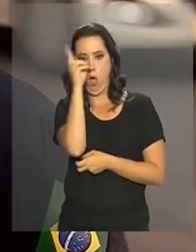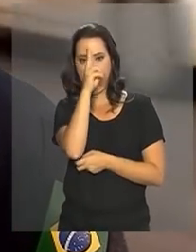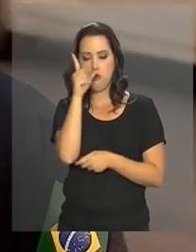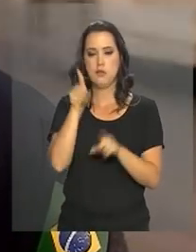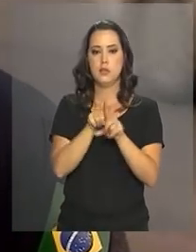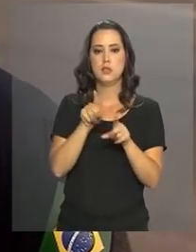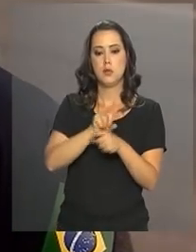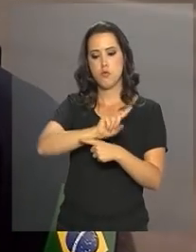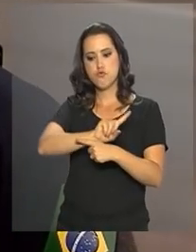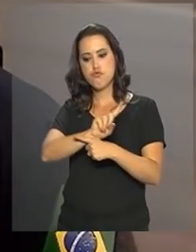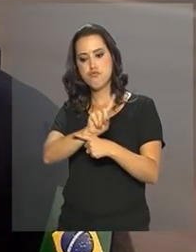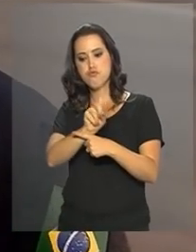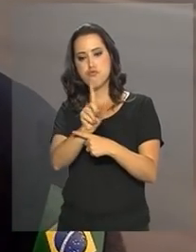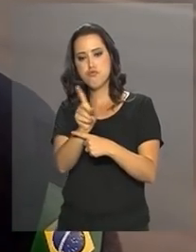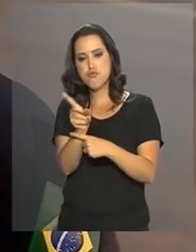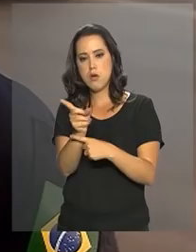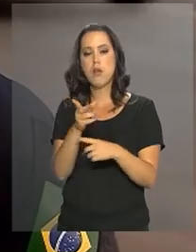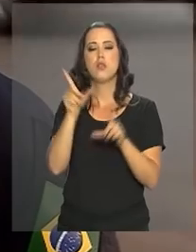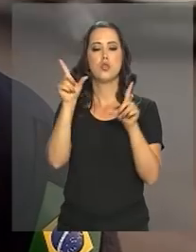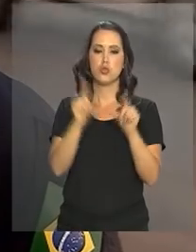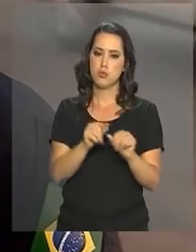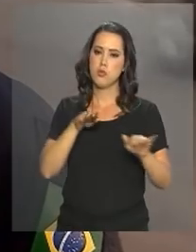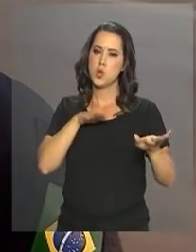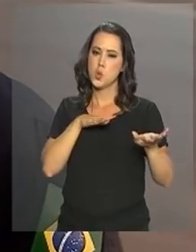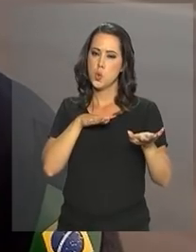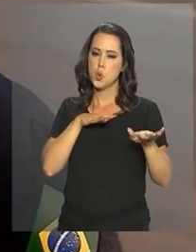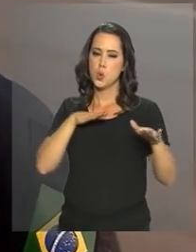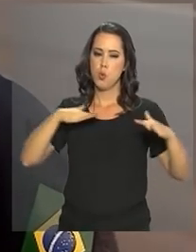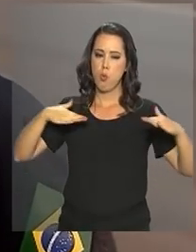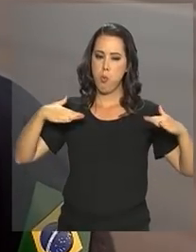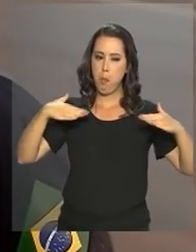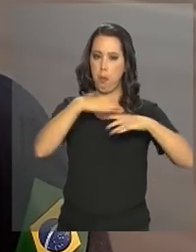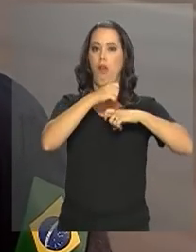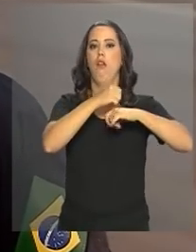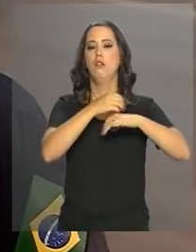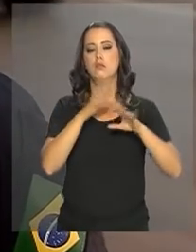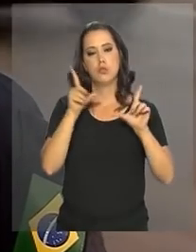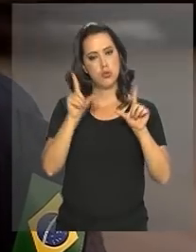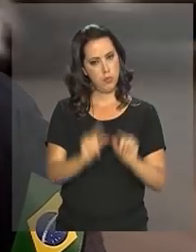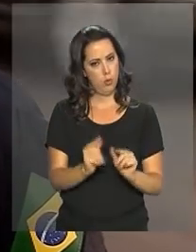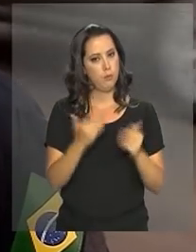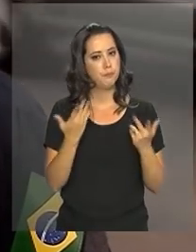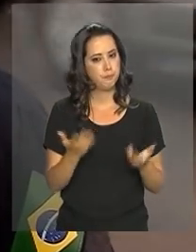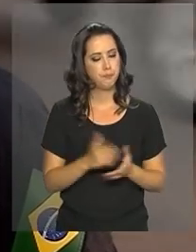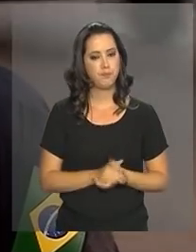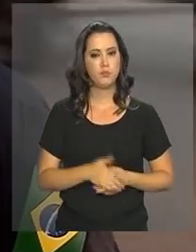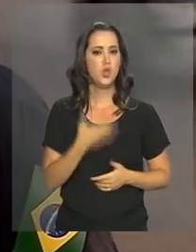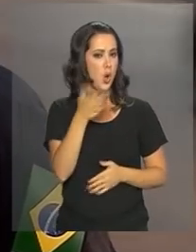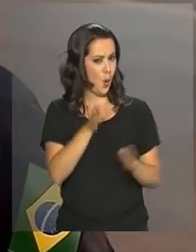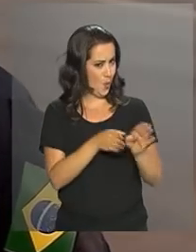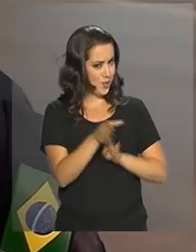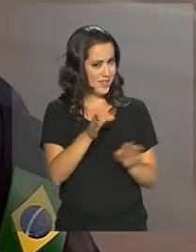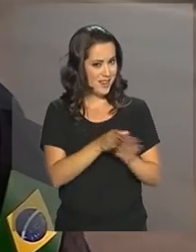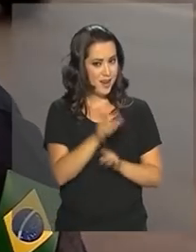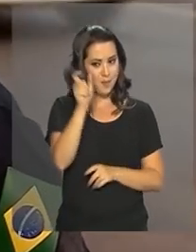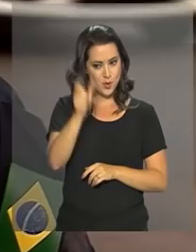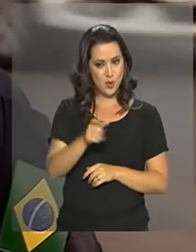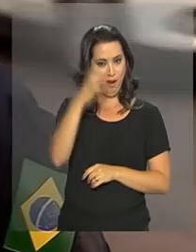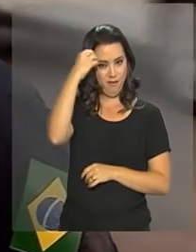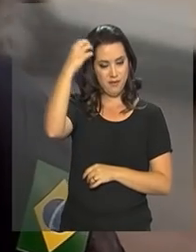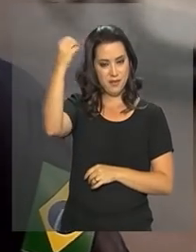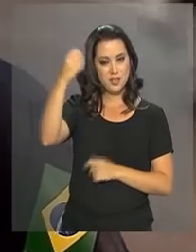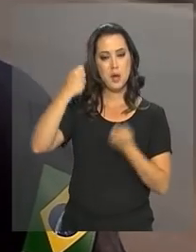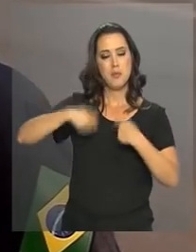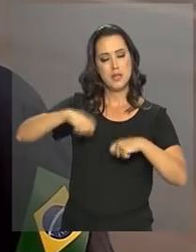de velocidade e reduzir os acidentes. Certo. Gabriel, e agora dicas, né, para quem vai pegar a estrada, o eleitor